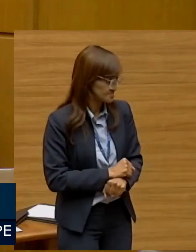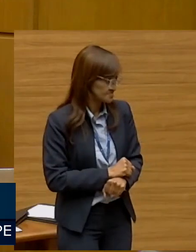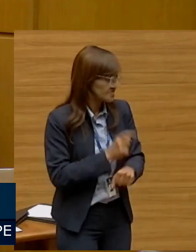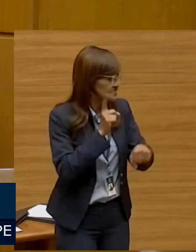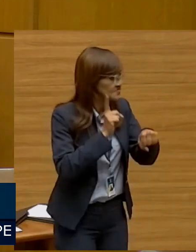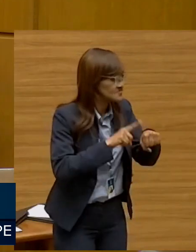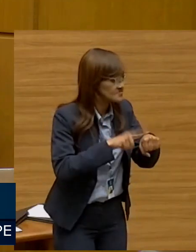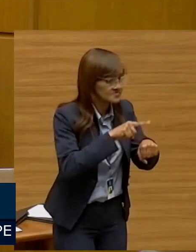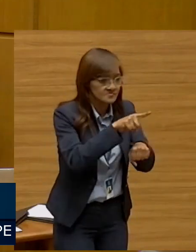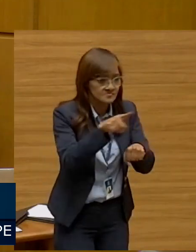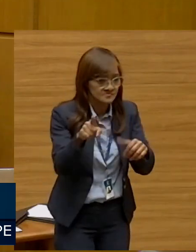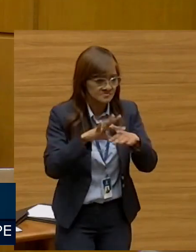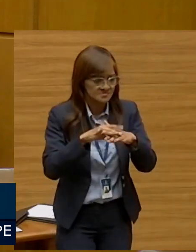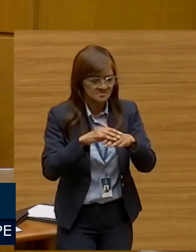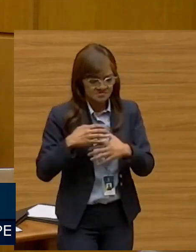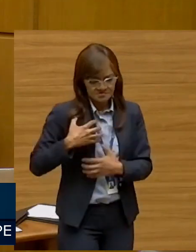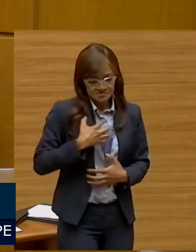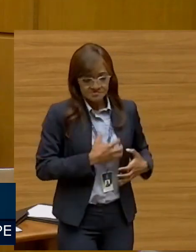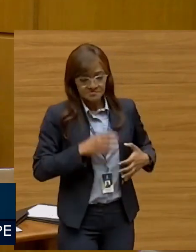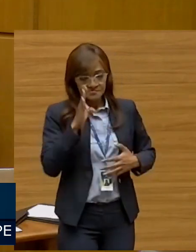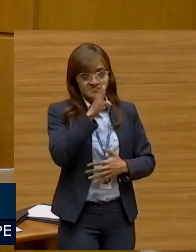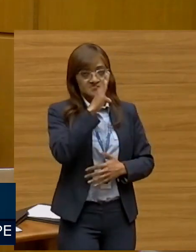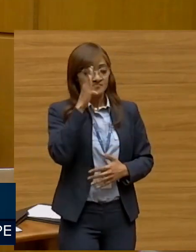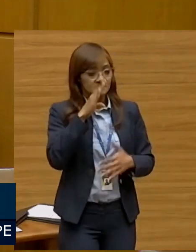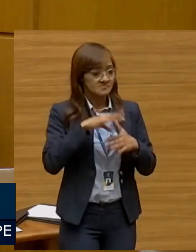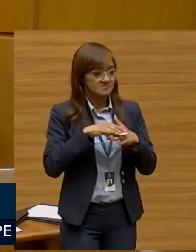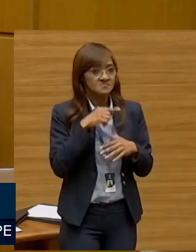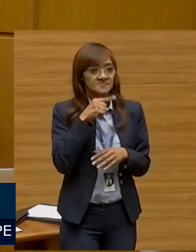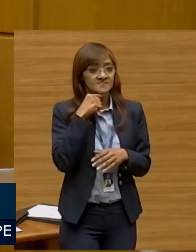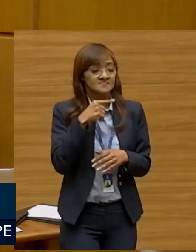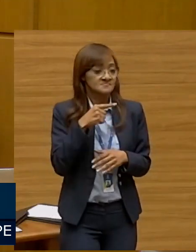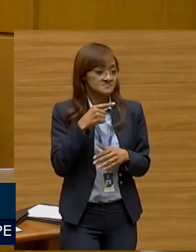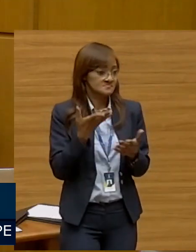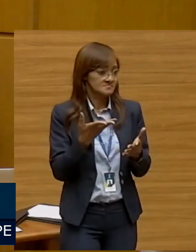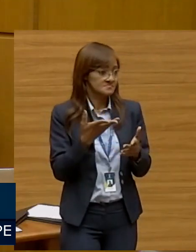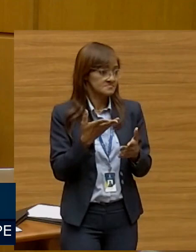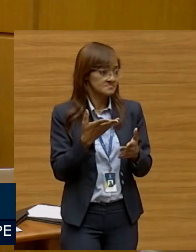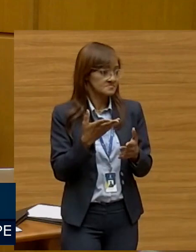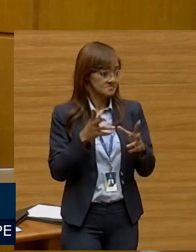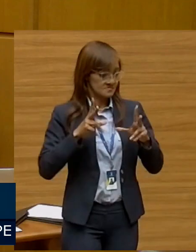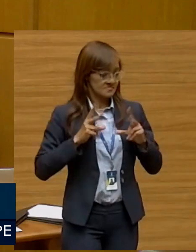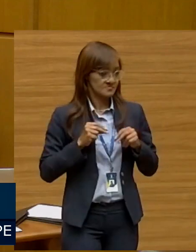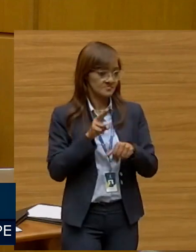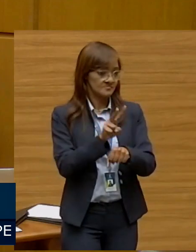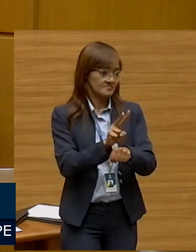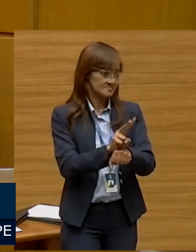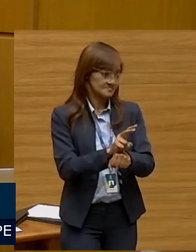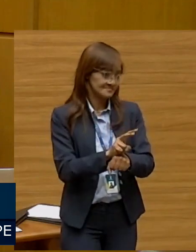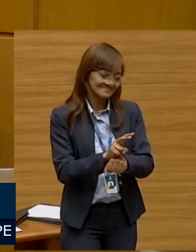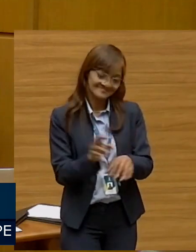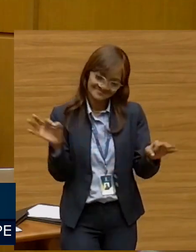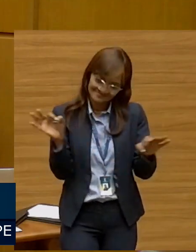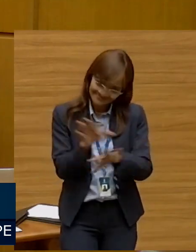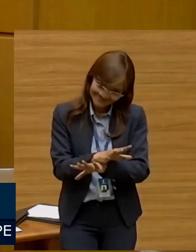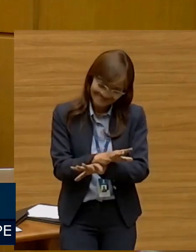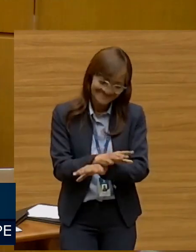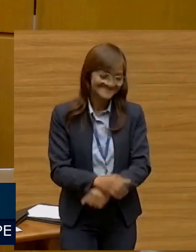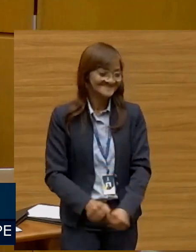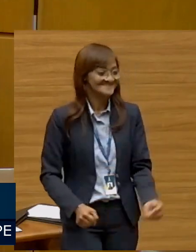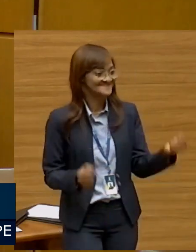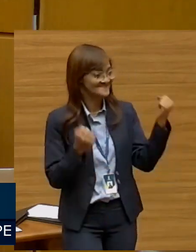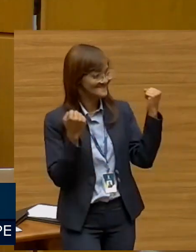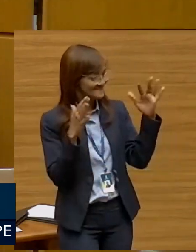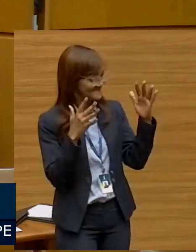fragilidade, como situações de mal-estar ou de doença, não consegue um cuidado com dignidade. É isso.